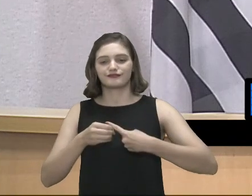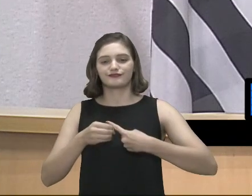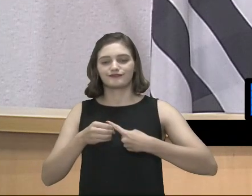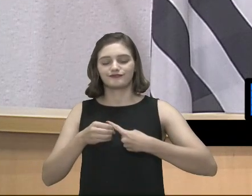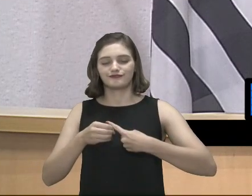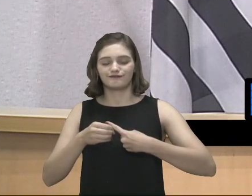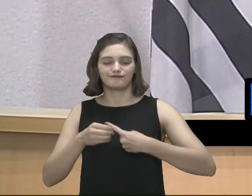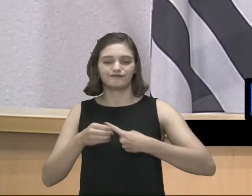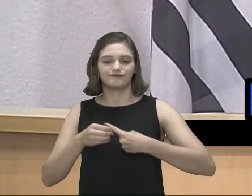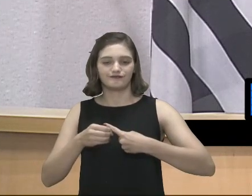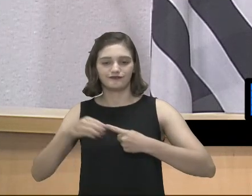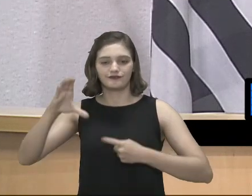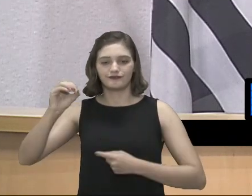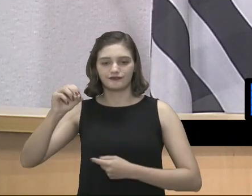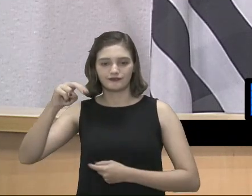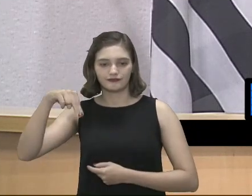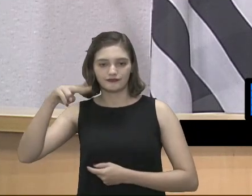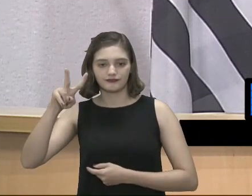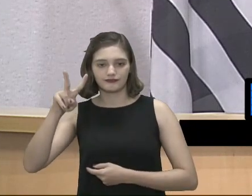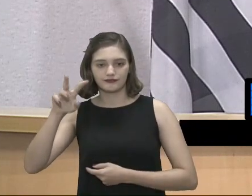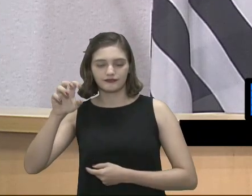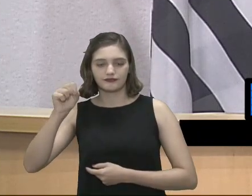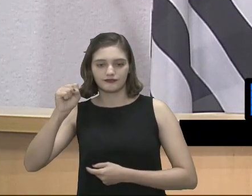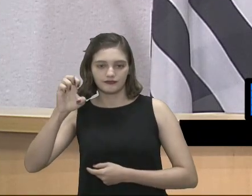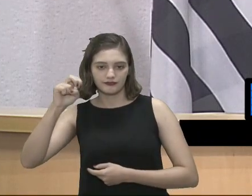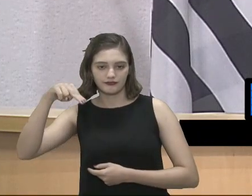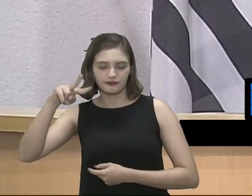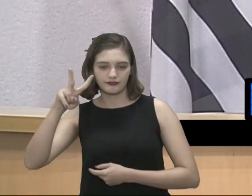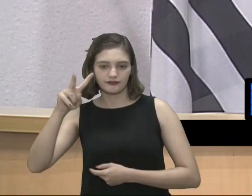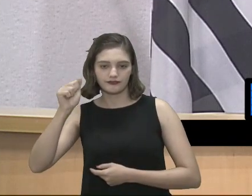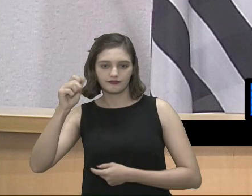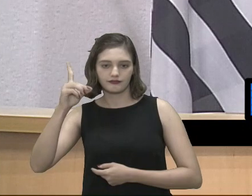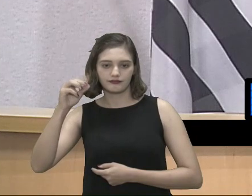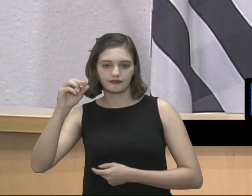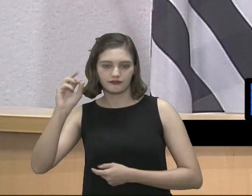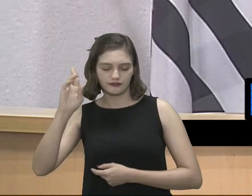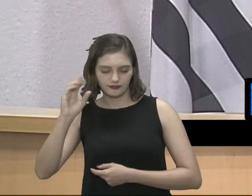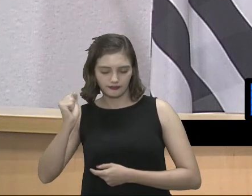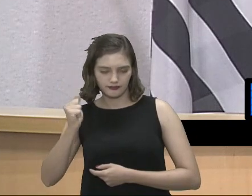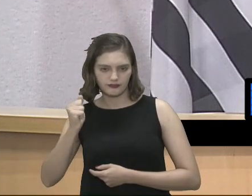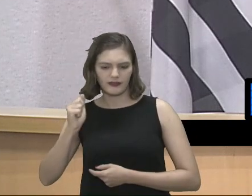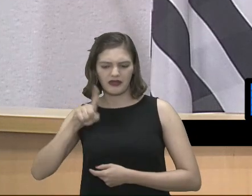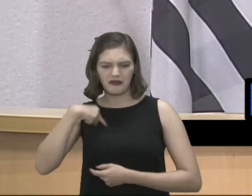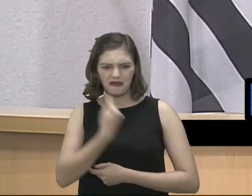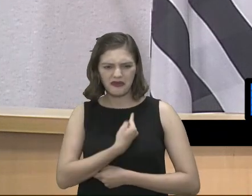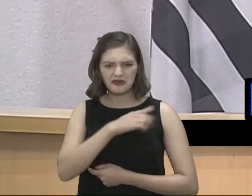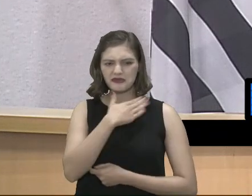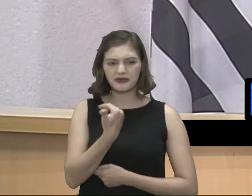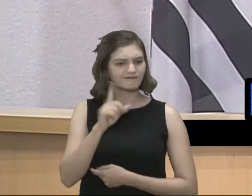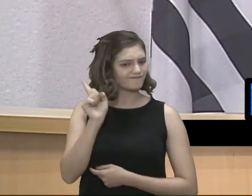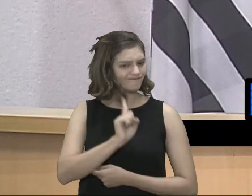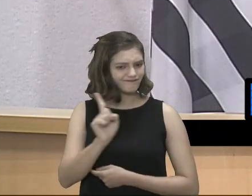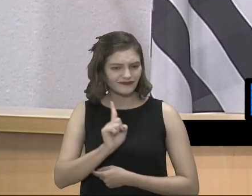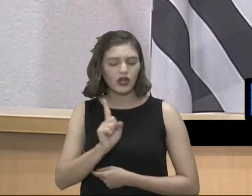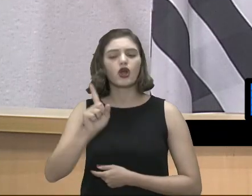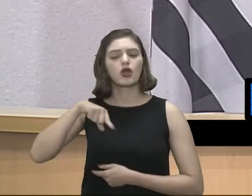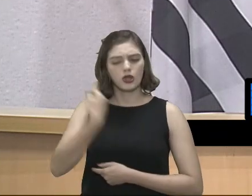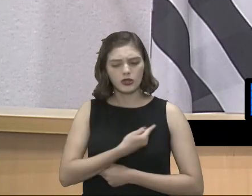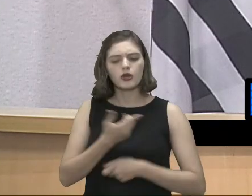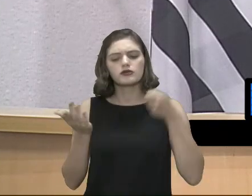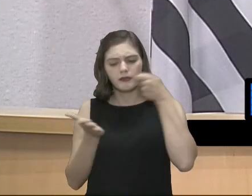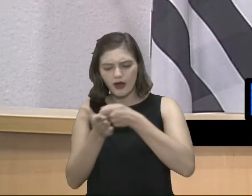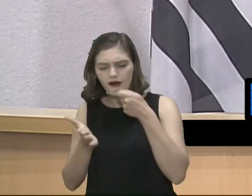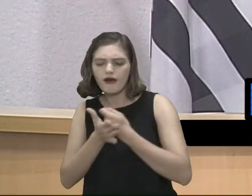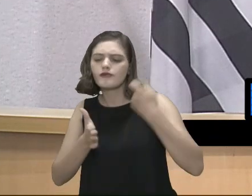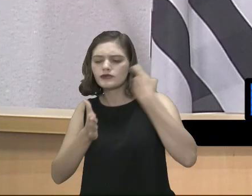conservadora. Mas a gente tem que dar o nosso passo. Não estamos mortos. Nós pagamos nossos impostos como qualquer outra